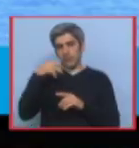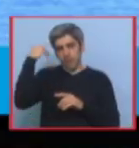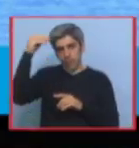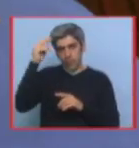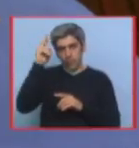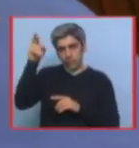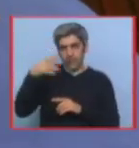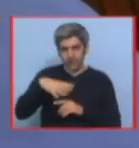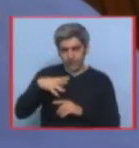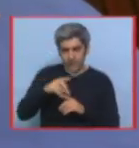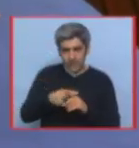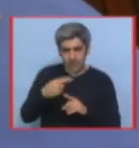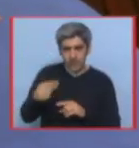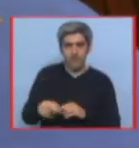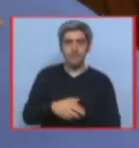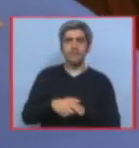Marrocos.